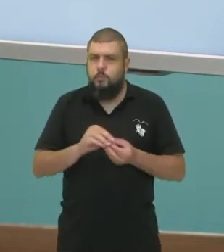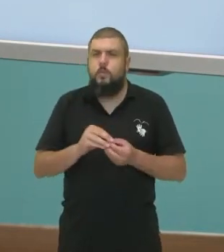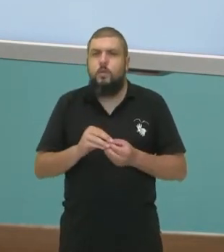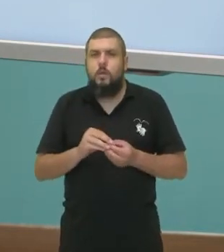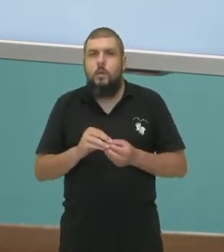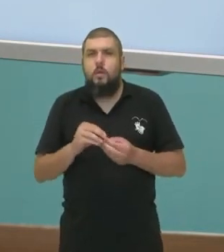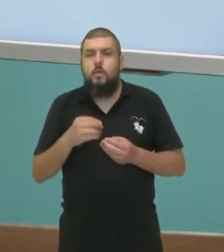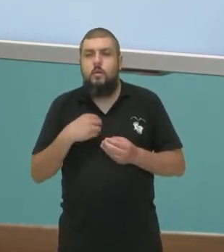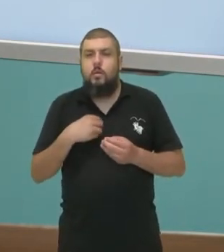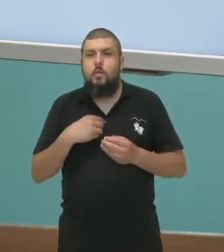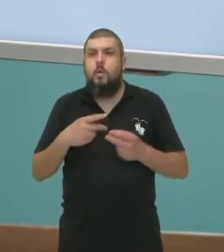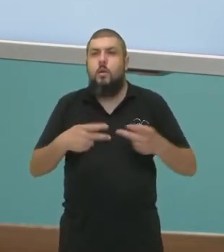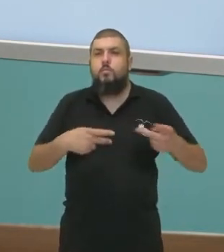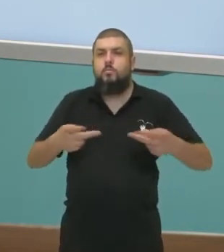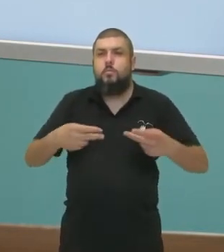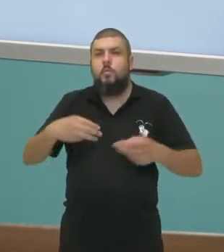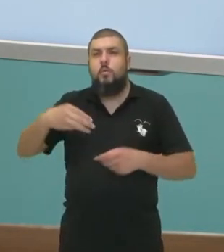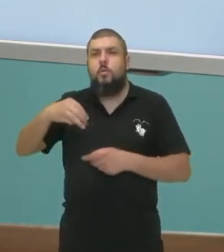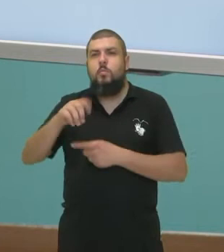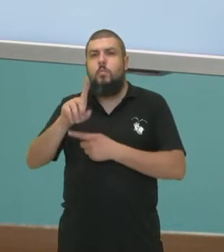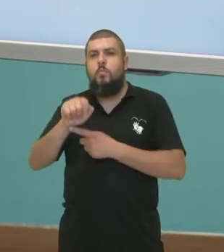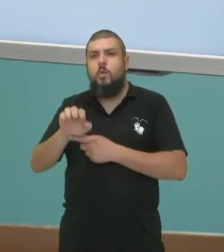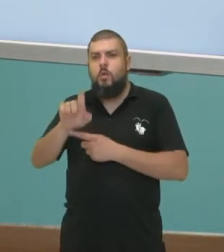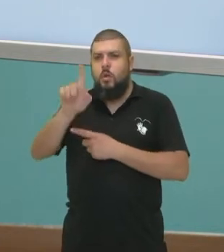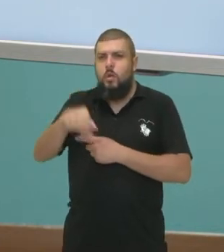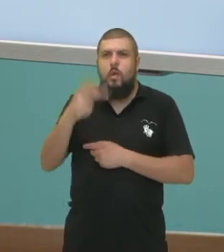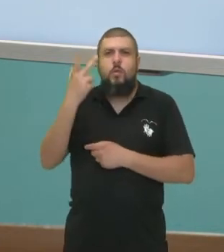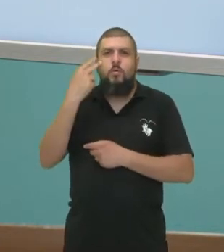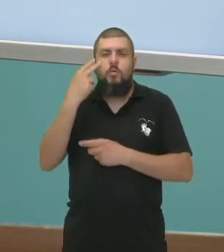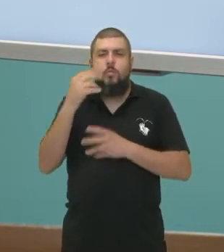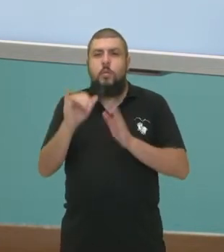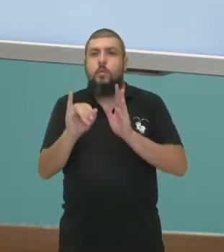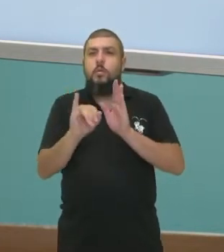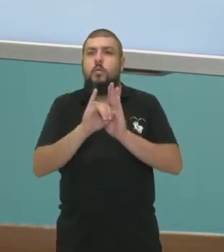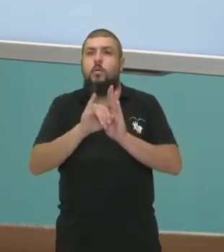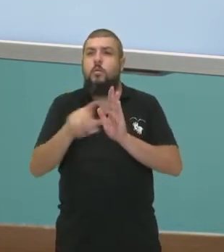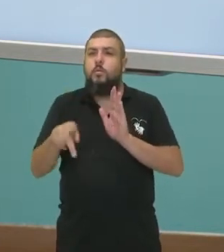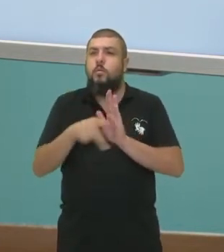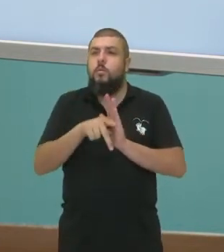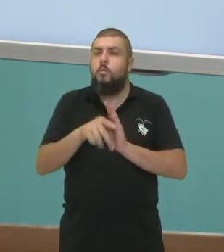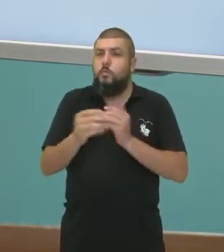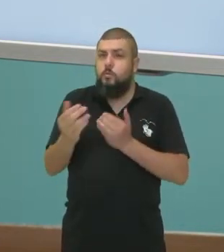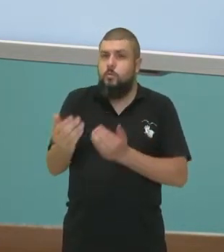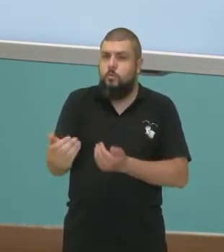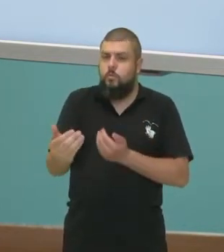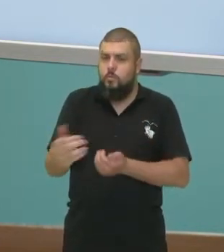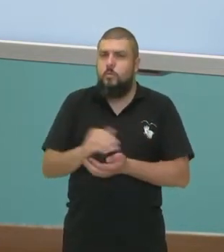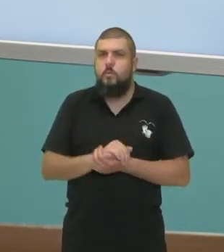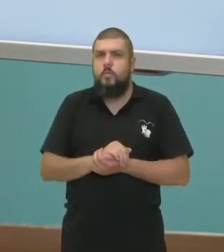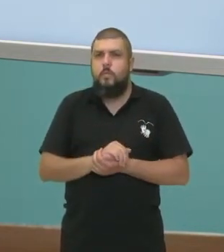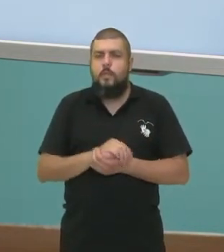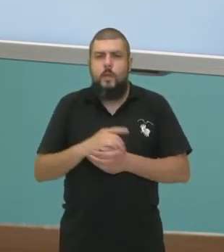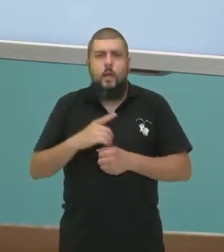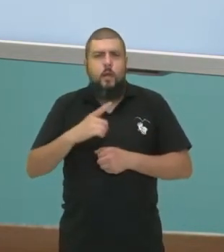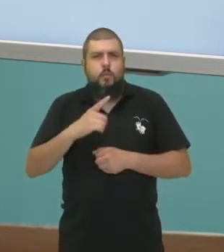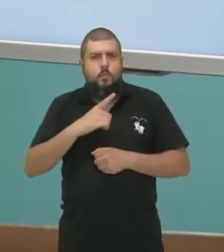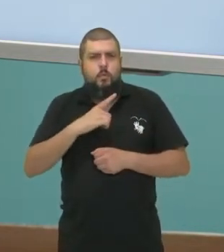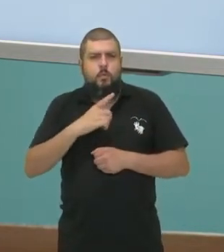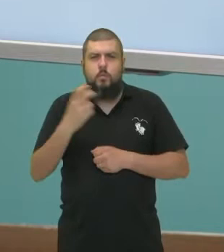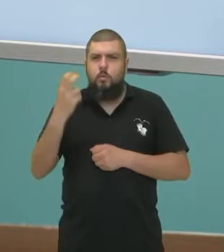dos adolescentes, né? Na faixa etária de 15 a 19 anos, na atualidade, atualmente. E existe uma